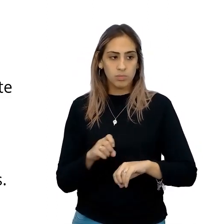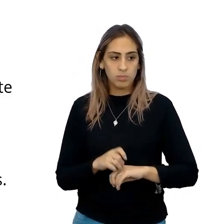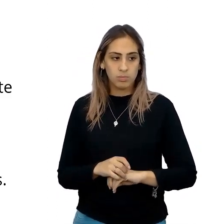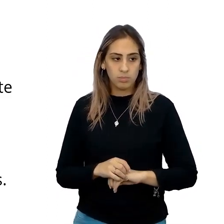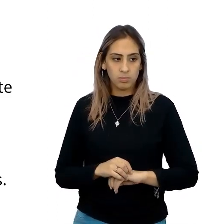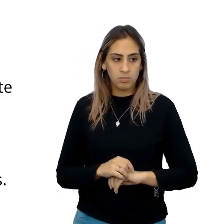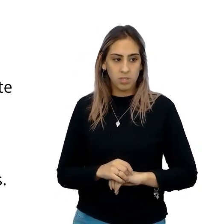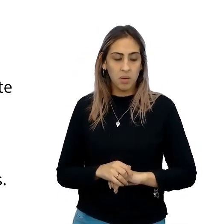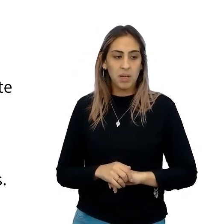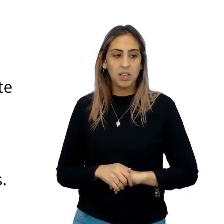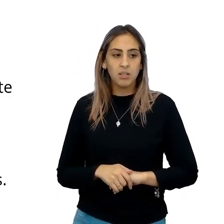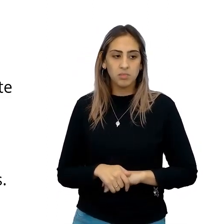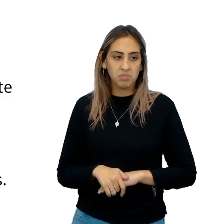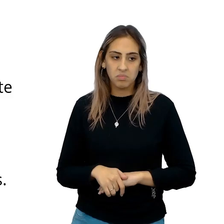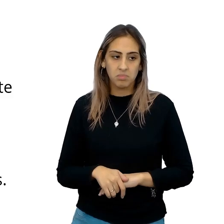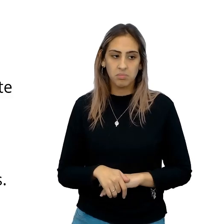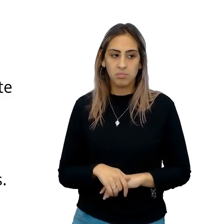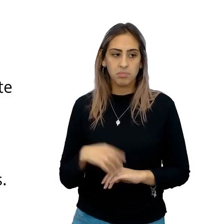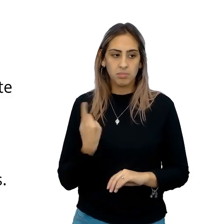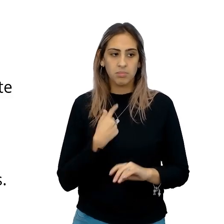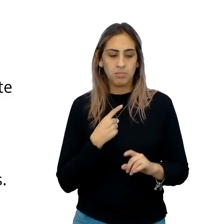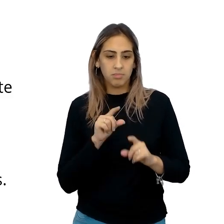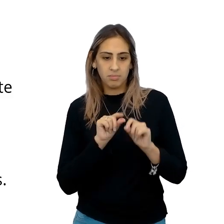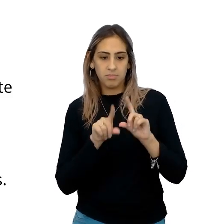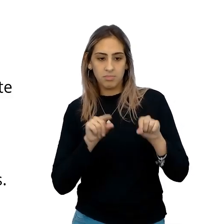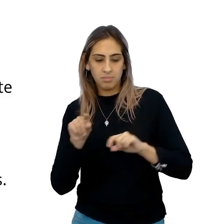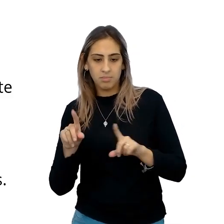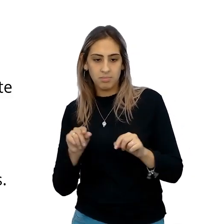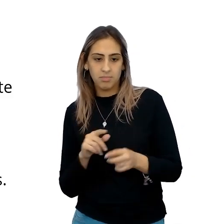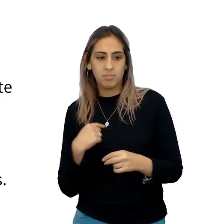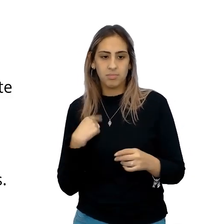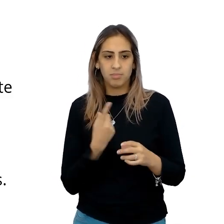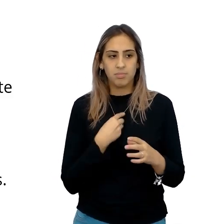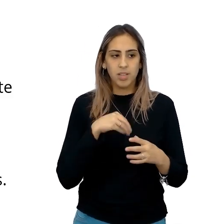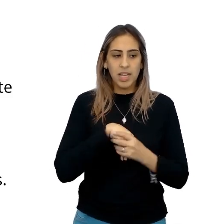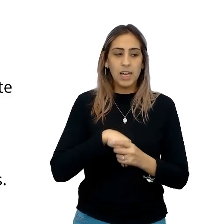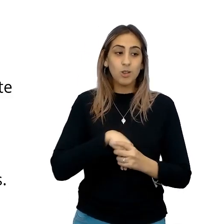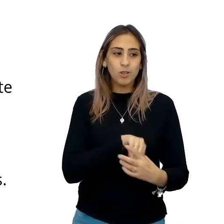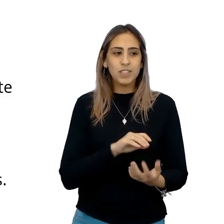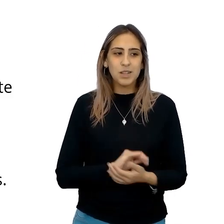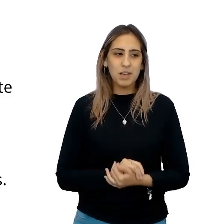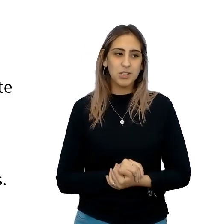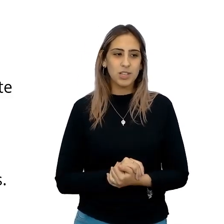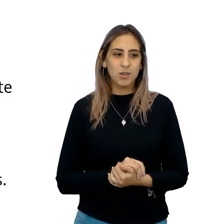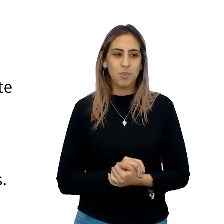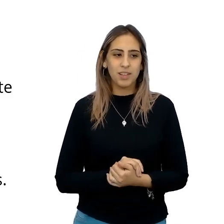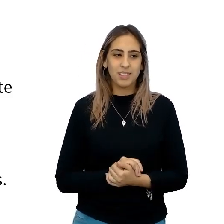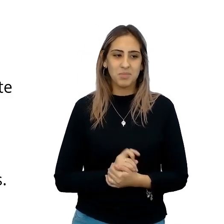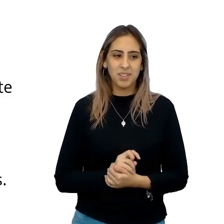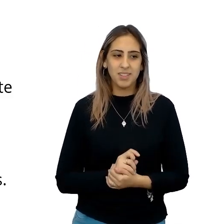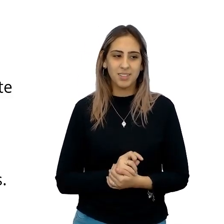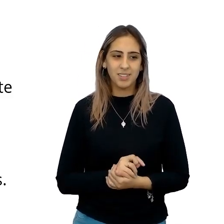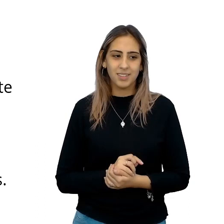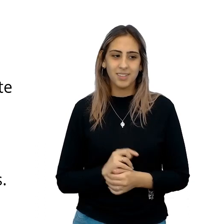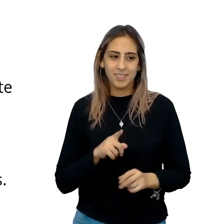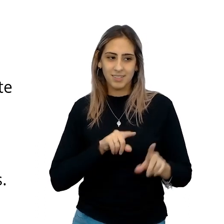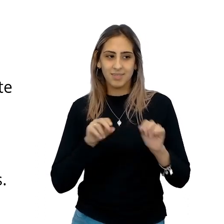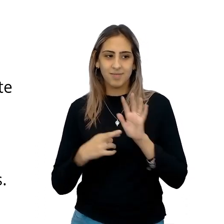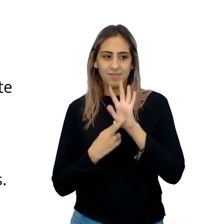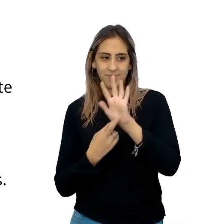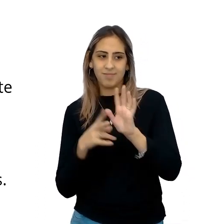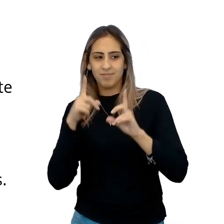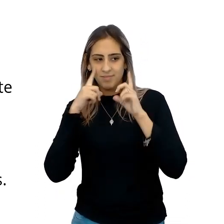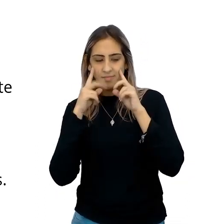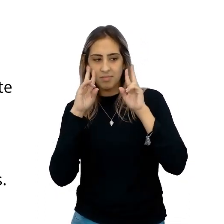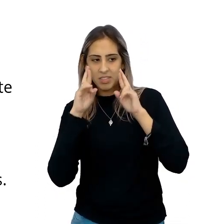vão estar dentro desta abordagem, tá? Dentro dessas discussões que dizem respeito a ensino